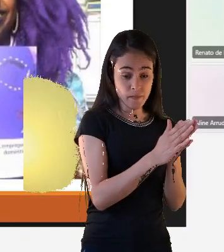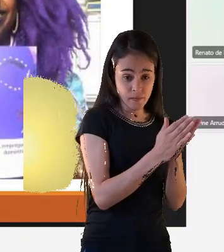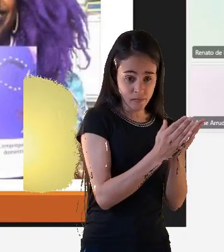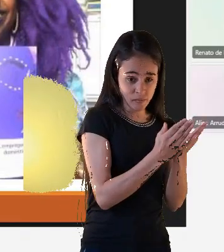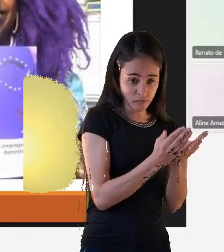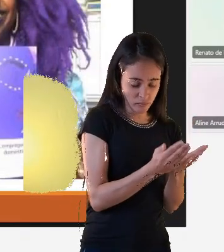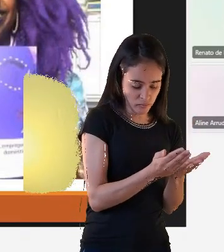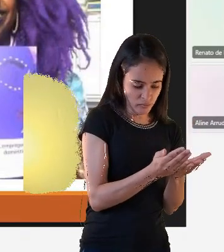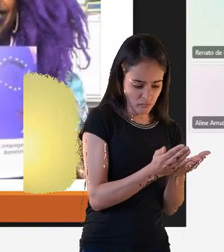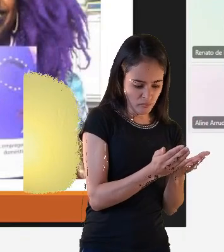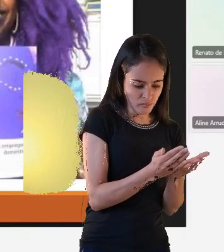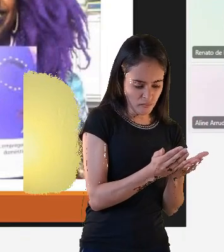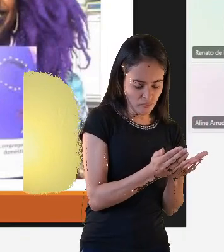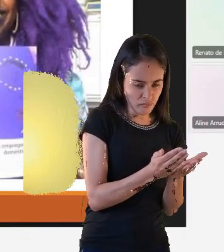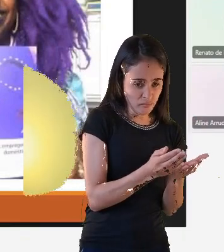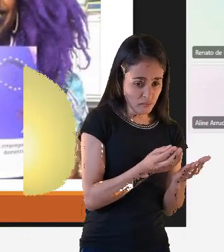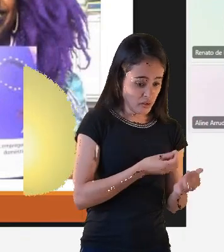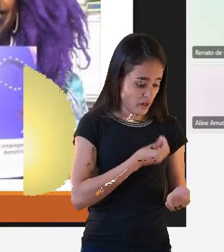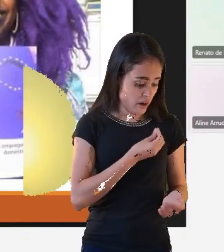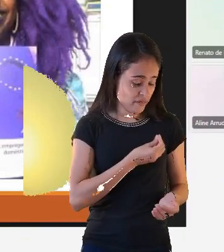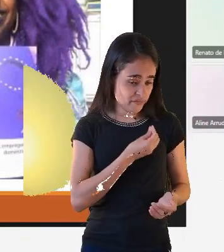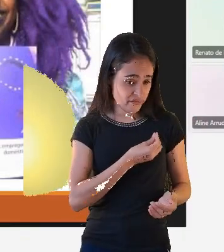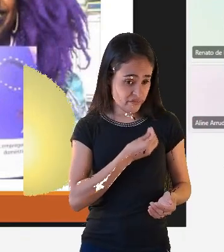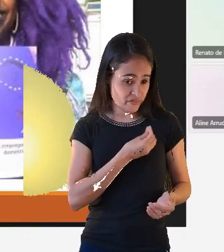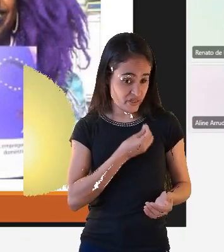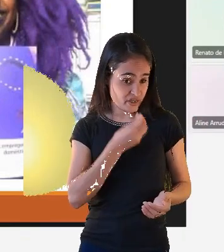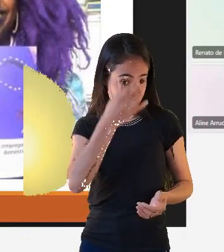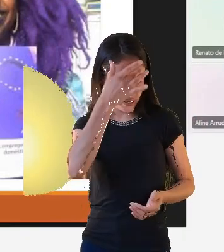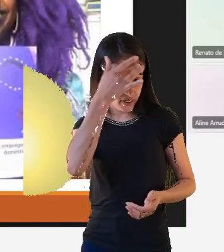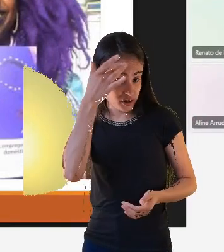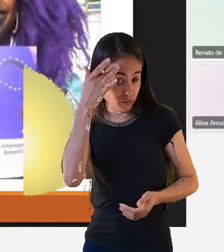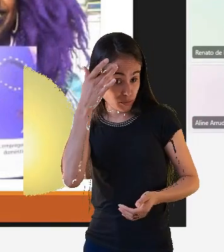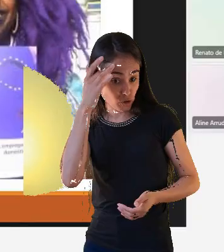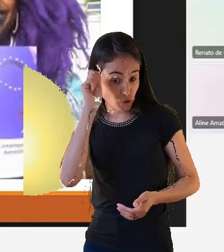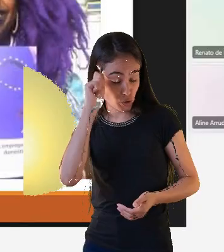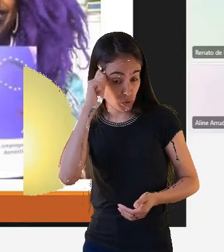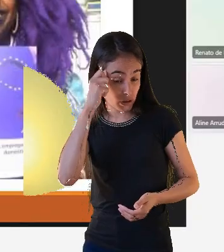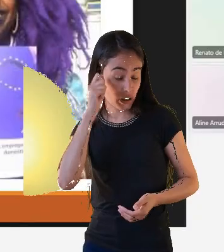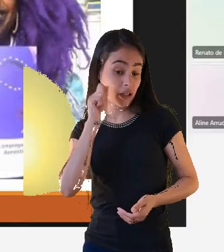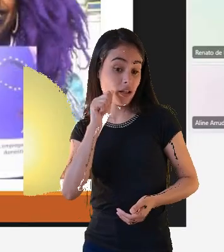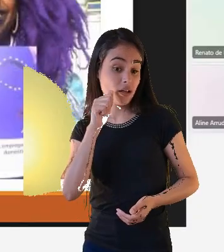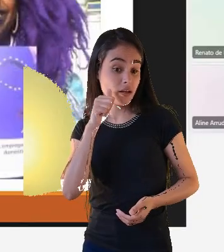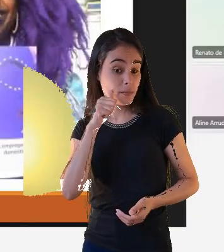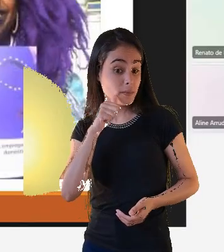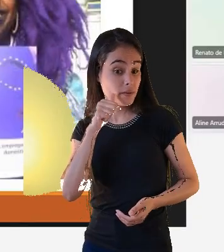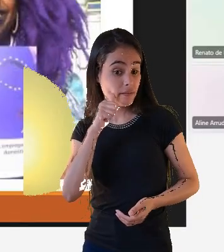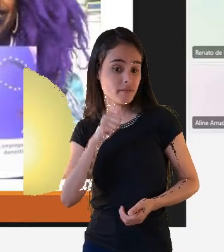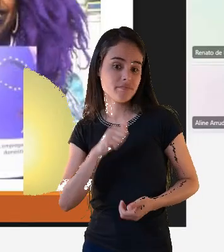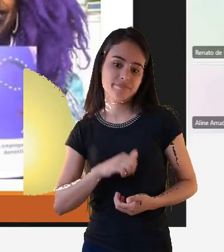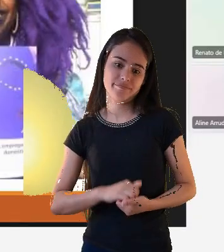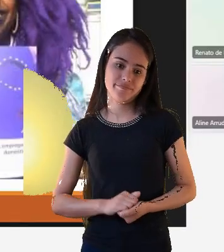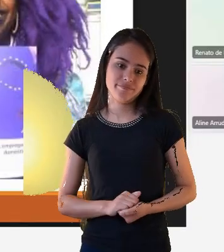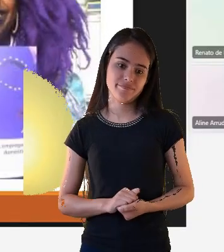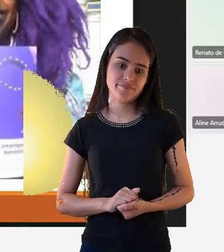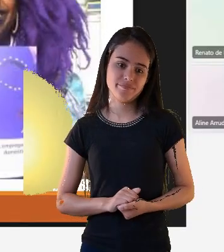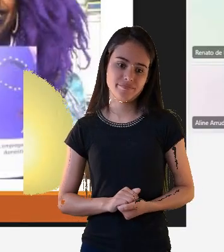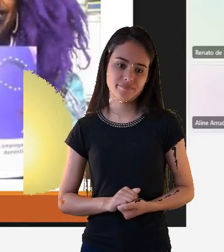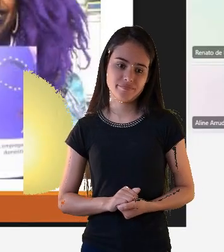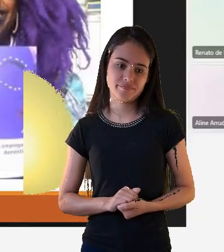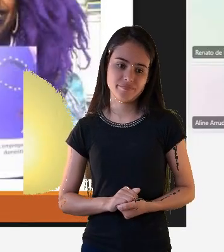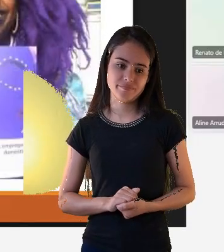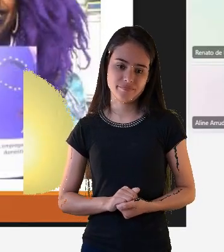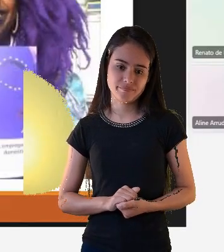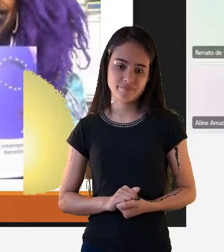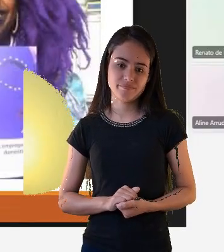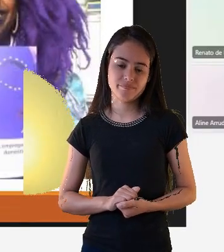também de como ela acabou se tornando assim nesse mundo da internet, né, por meio de uma página do Facebook,